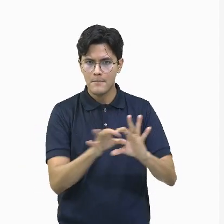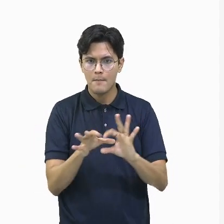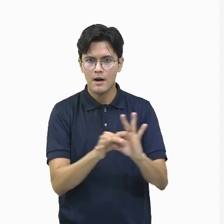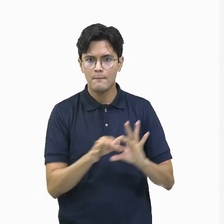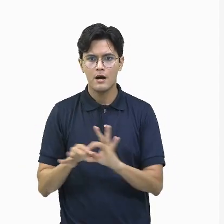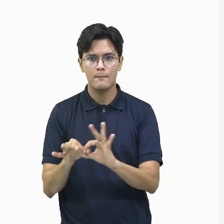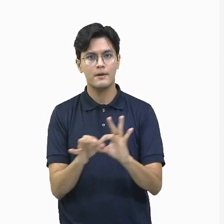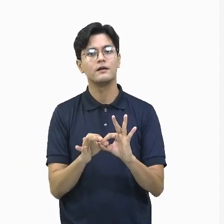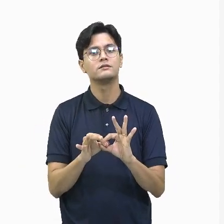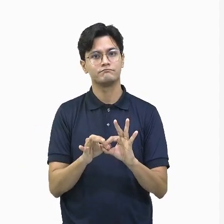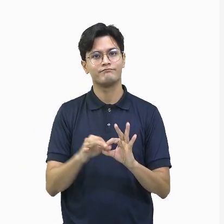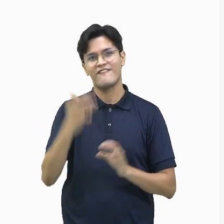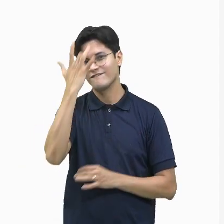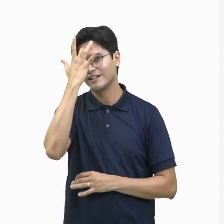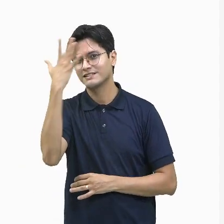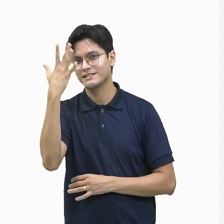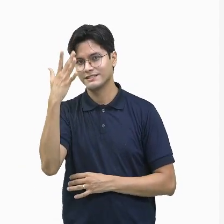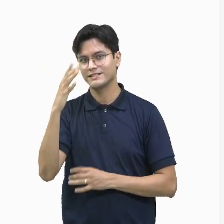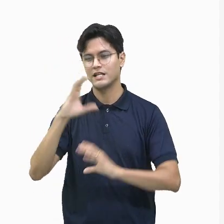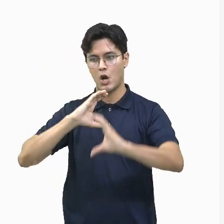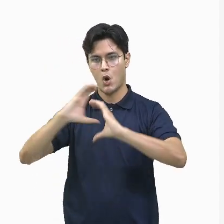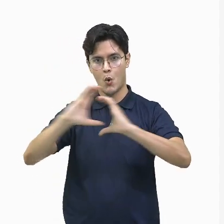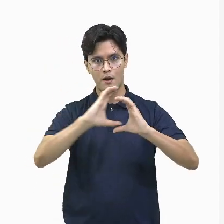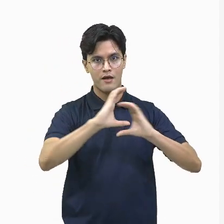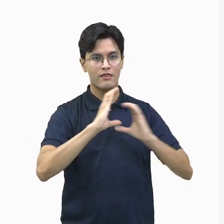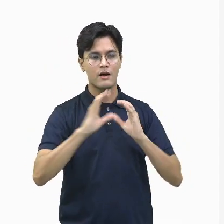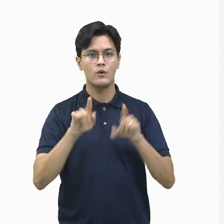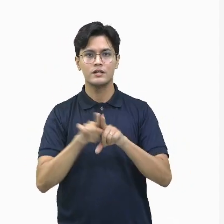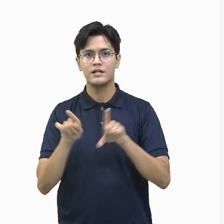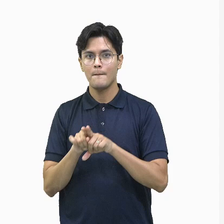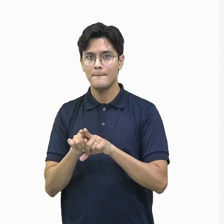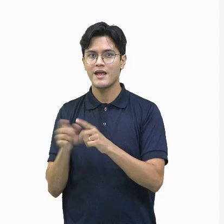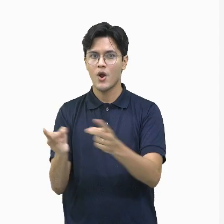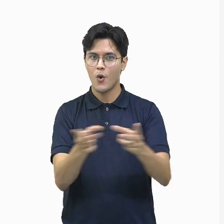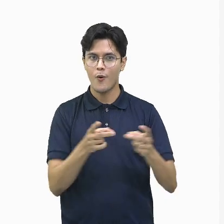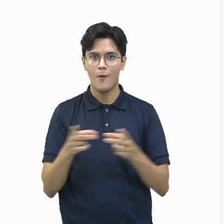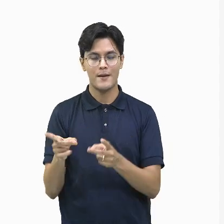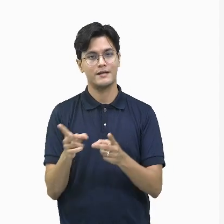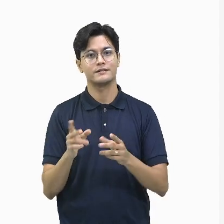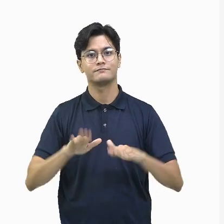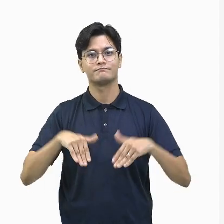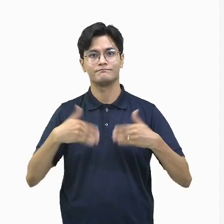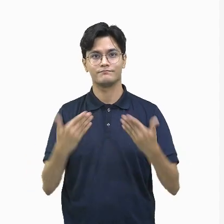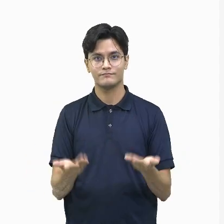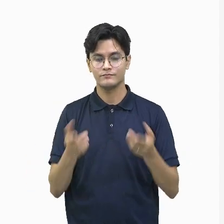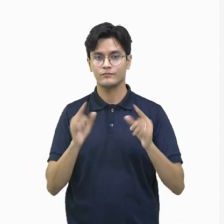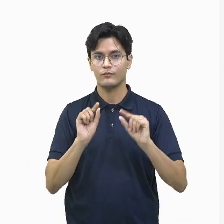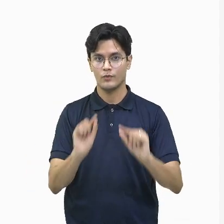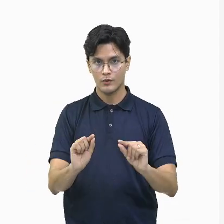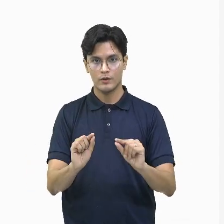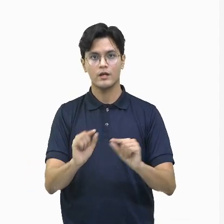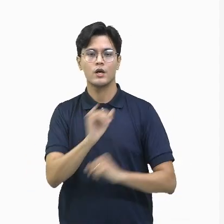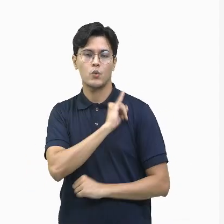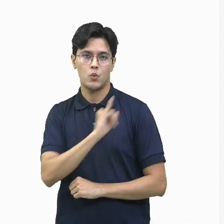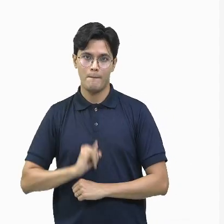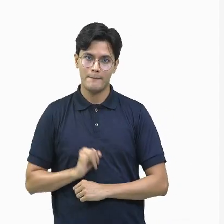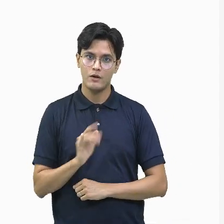Então você compreende justamente que o Império Romano ele vai